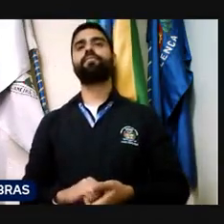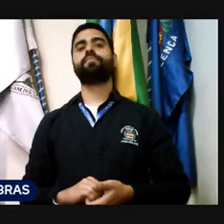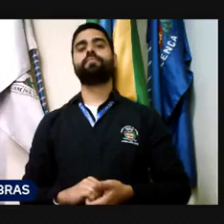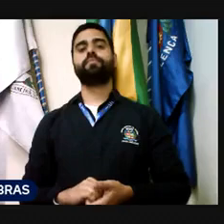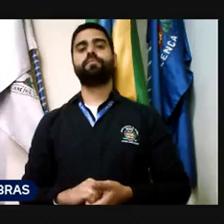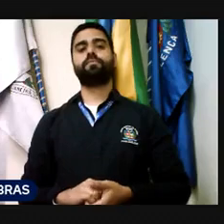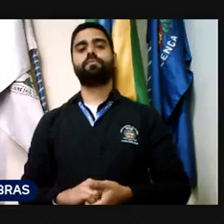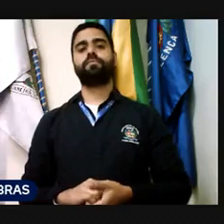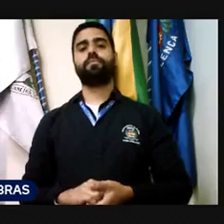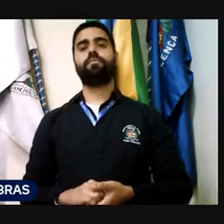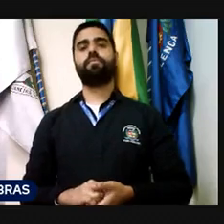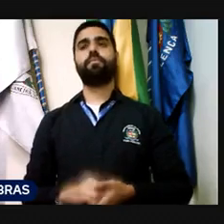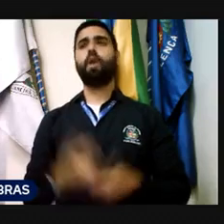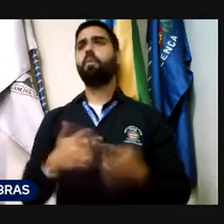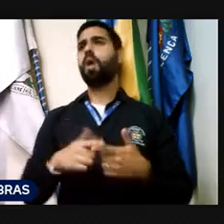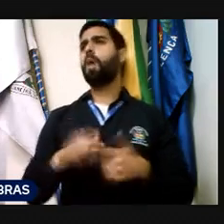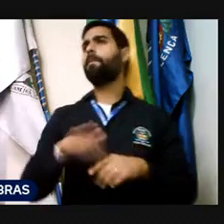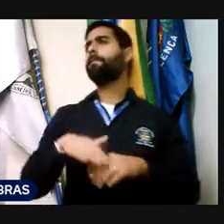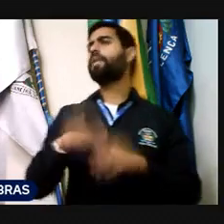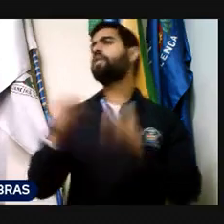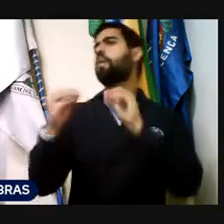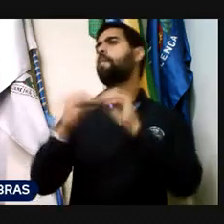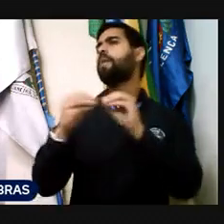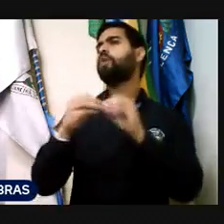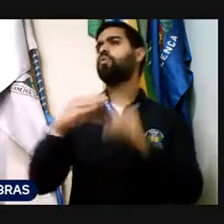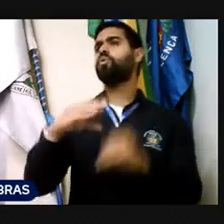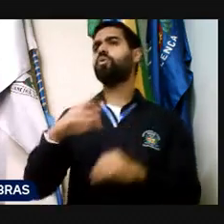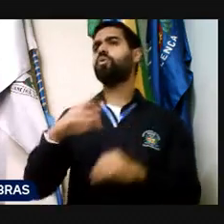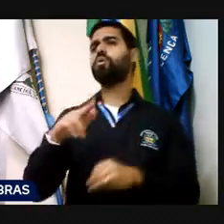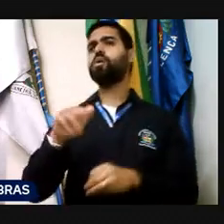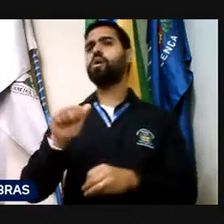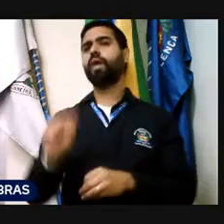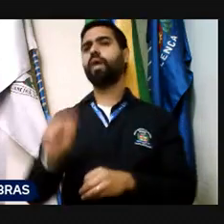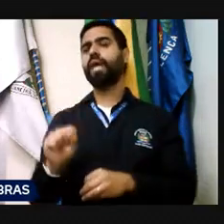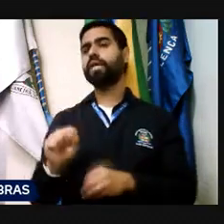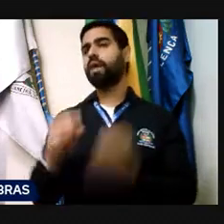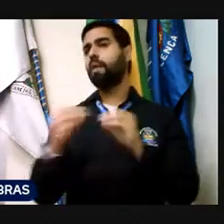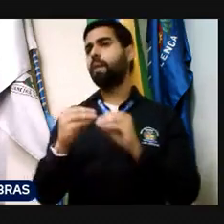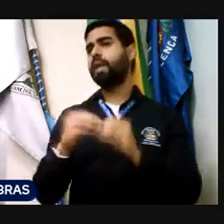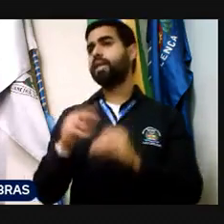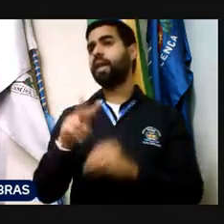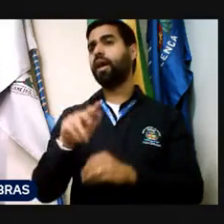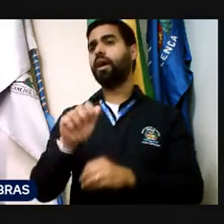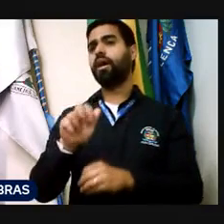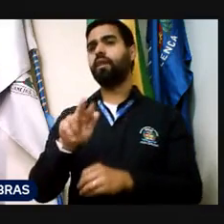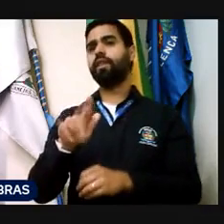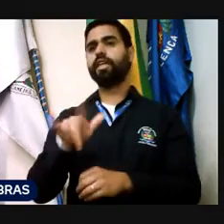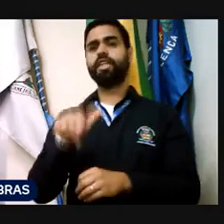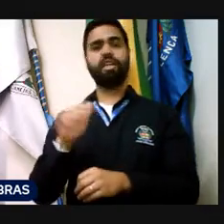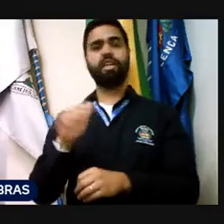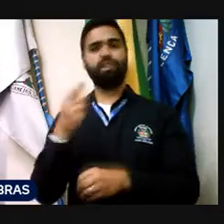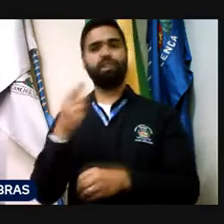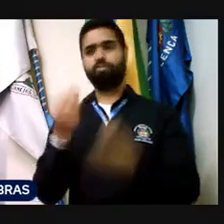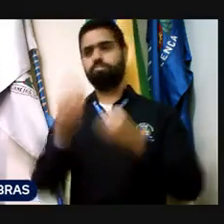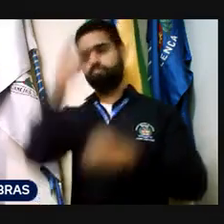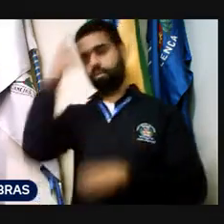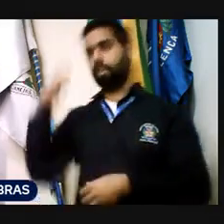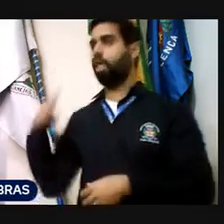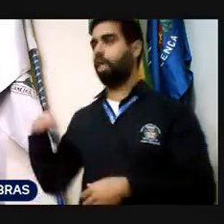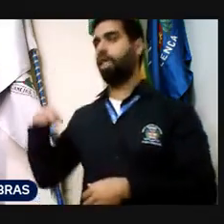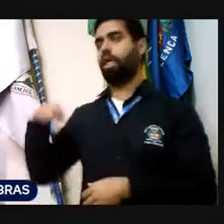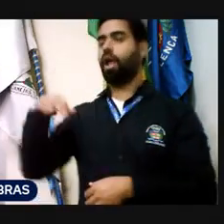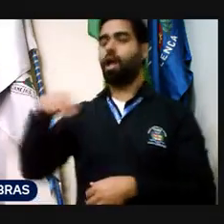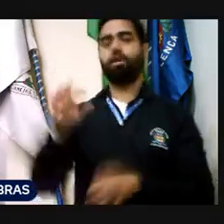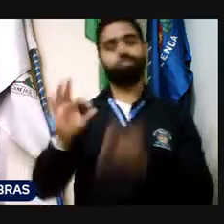o CRAS mais perto de São Francisco é da Varginha. Então, você imagina uma pessoa que não tem condições de vir caminhando de lá até a Varginha, então é muito